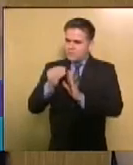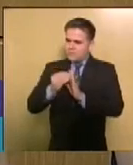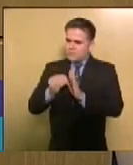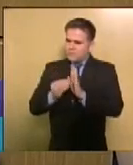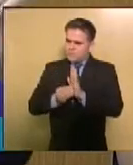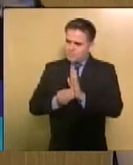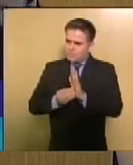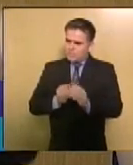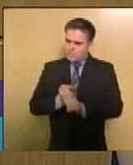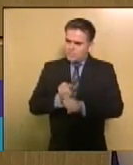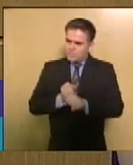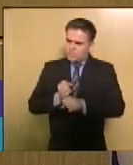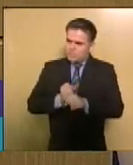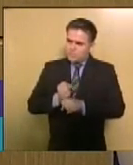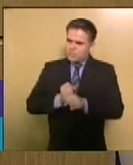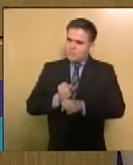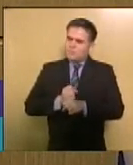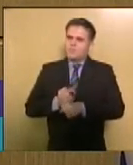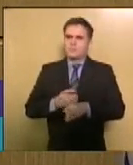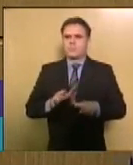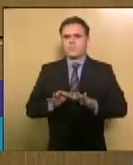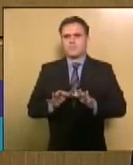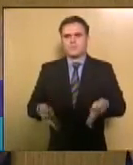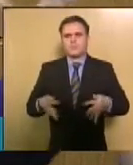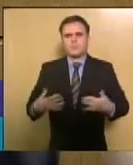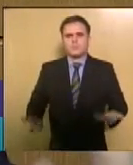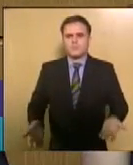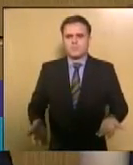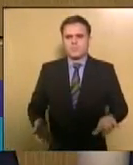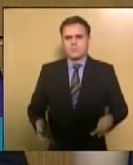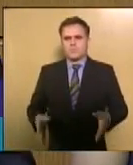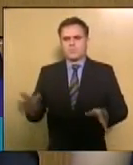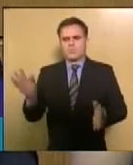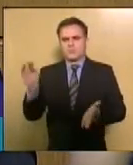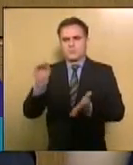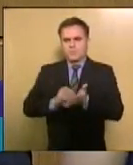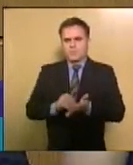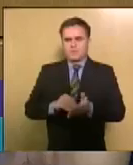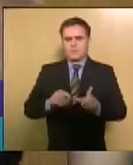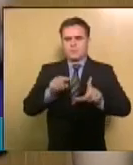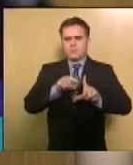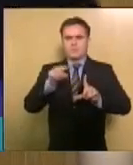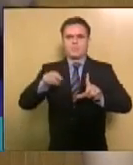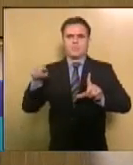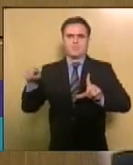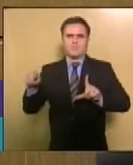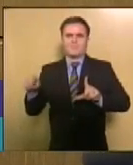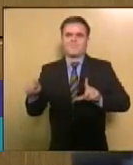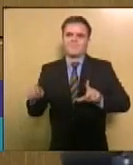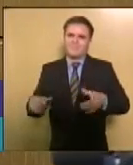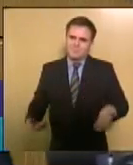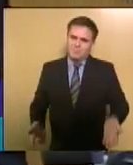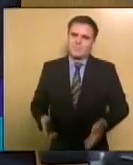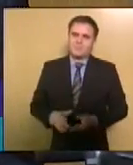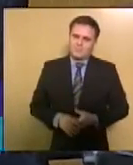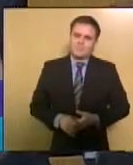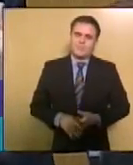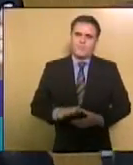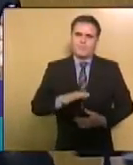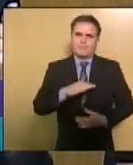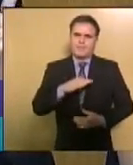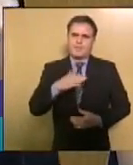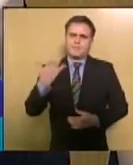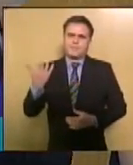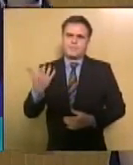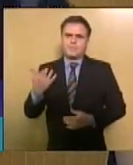senão Ficava muito ficar pequenininhas não cabe no gráfico Então essa trajetória de homicídios ela vem